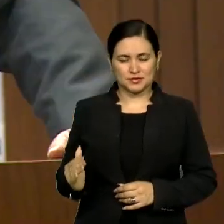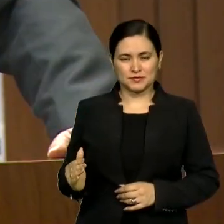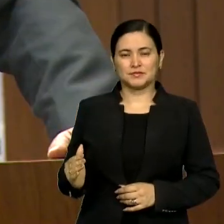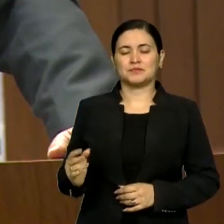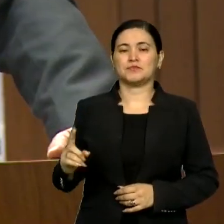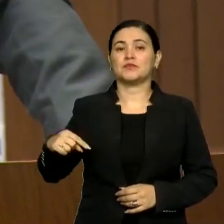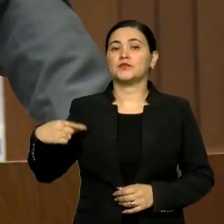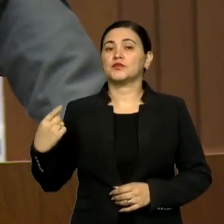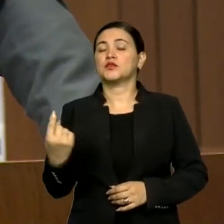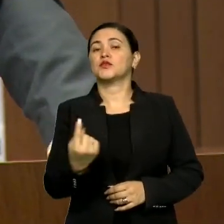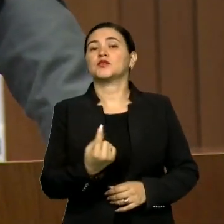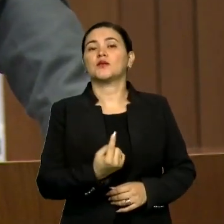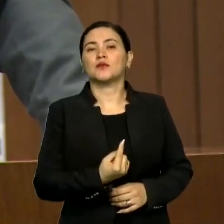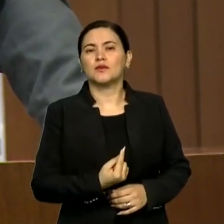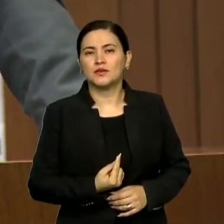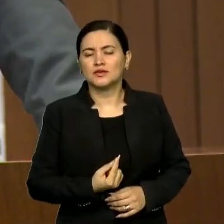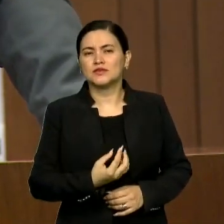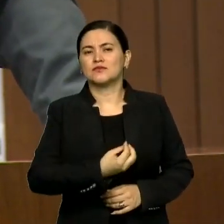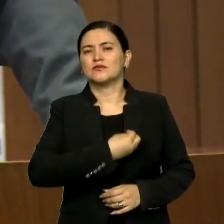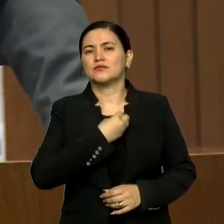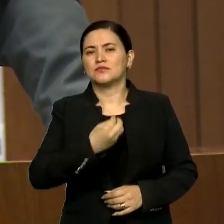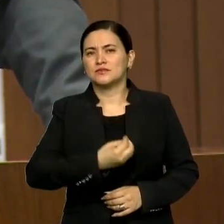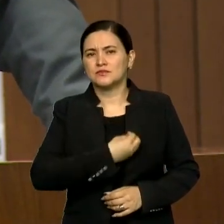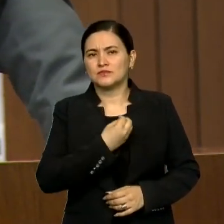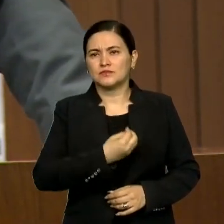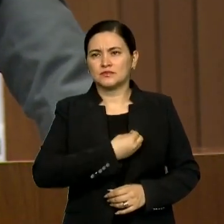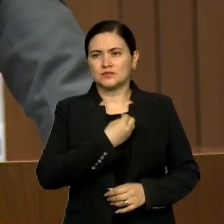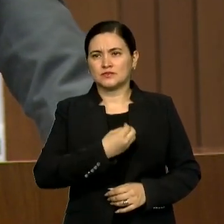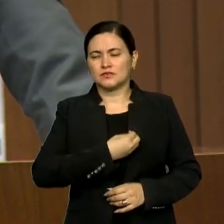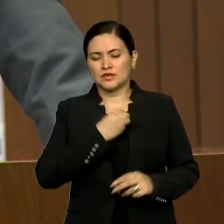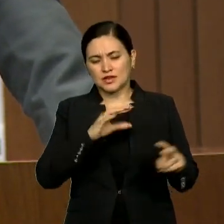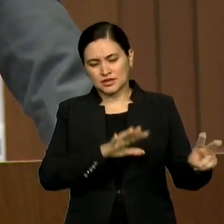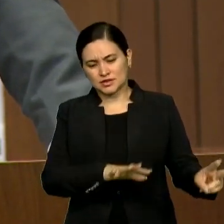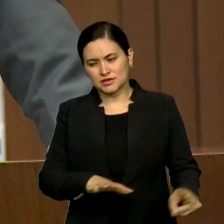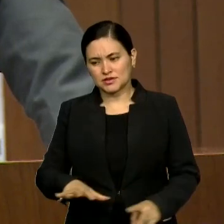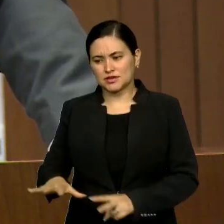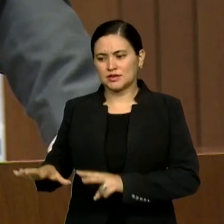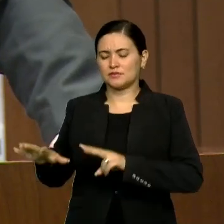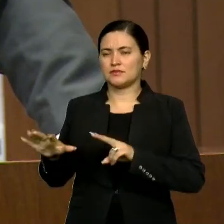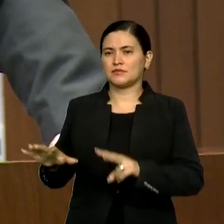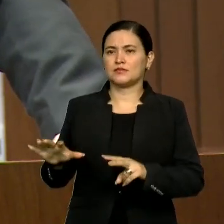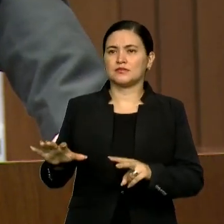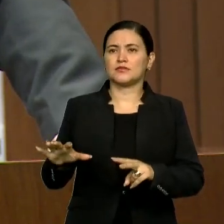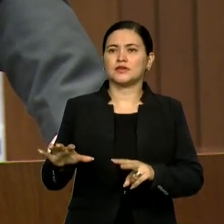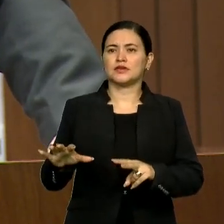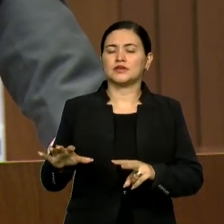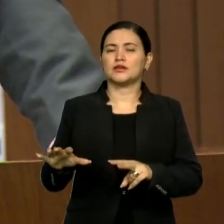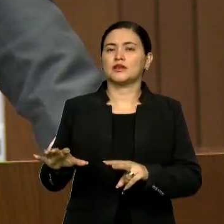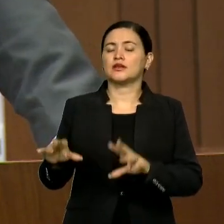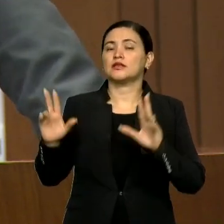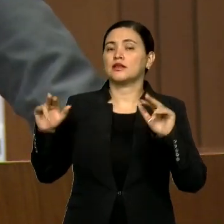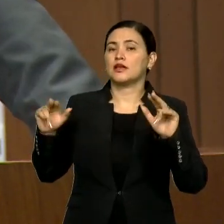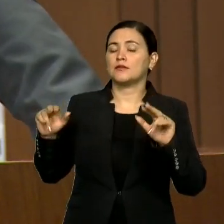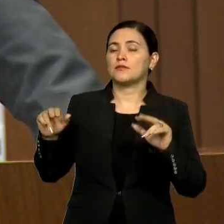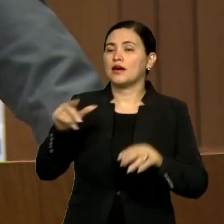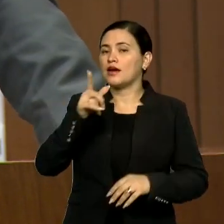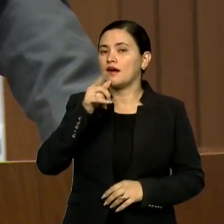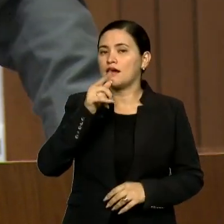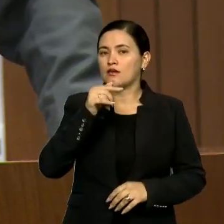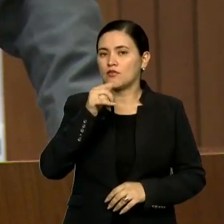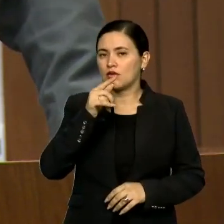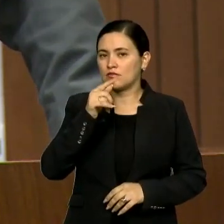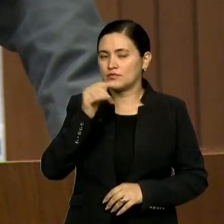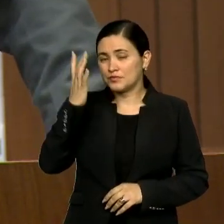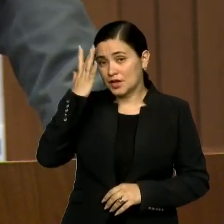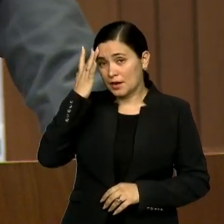Nós estamos vivendo a Semana das Águas. Amanhã, 22 de